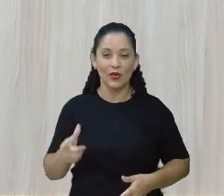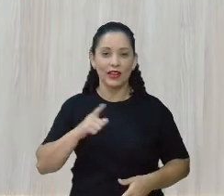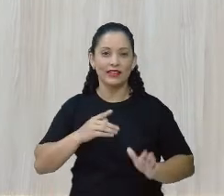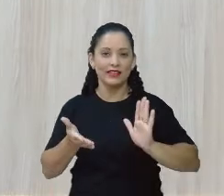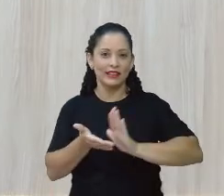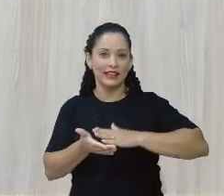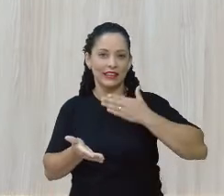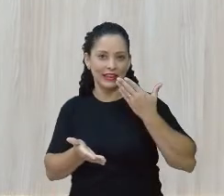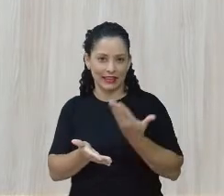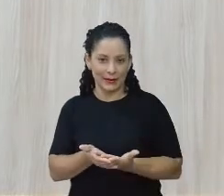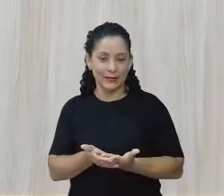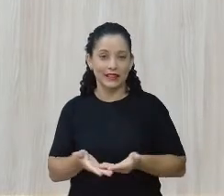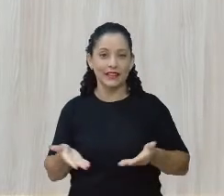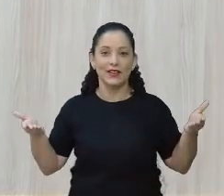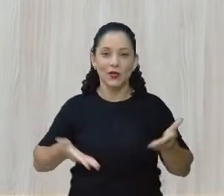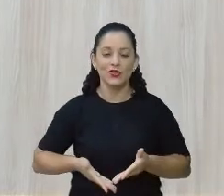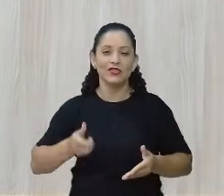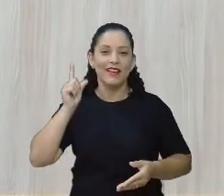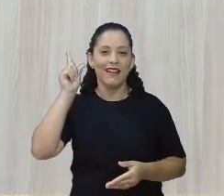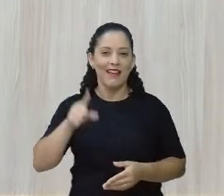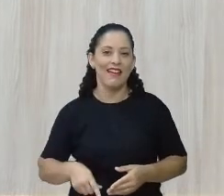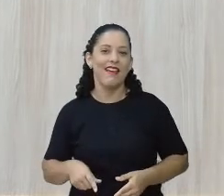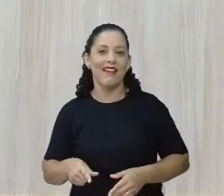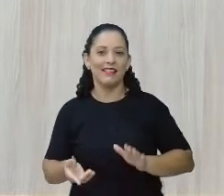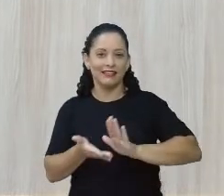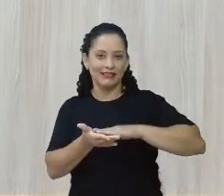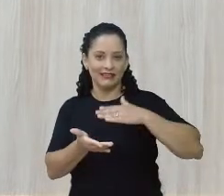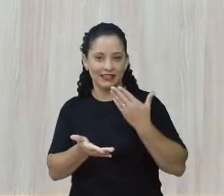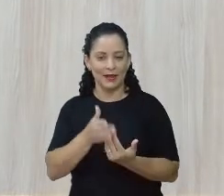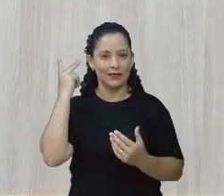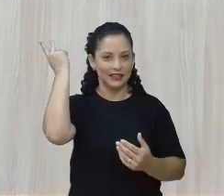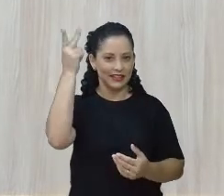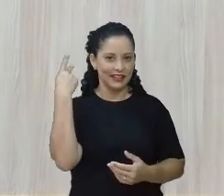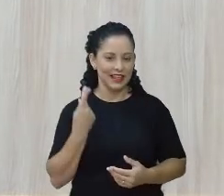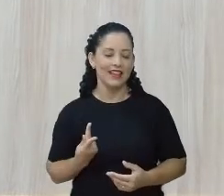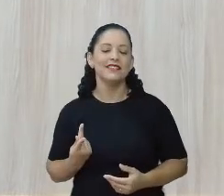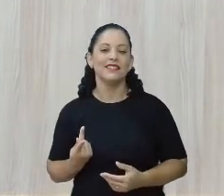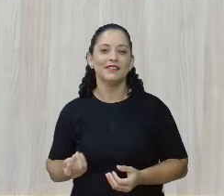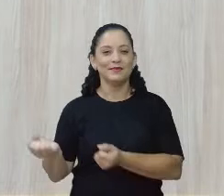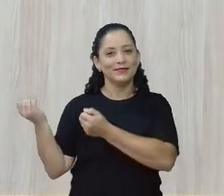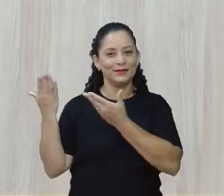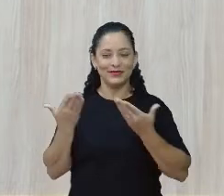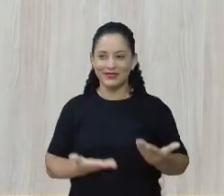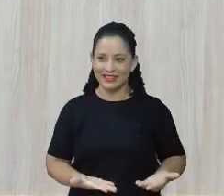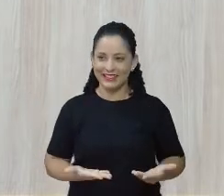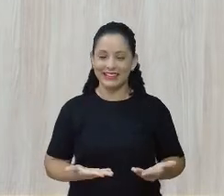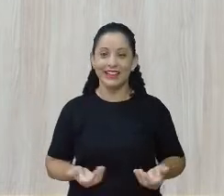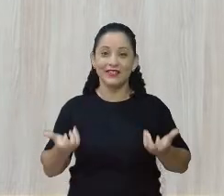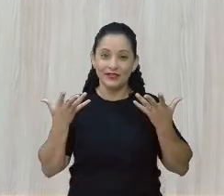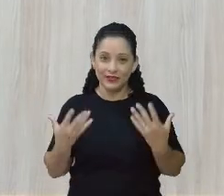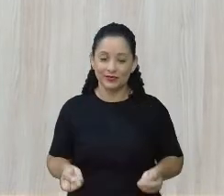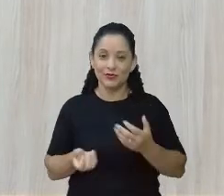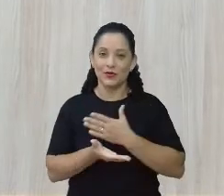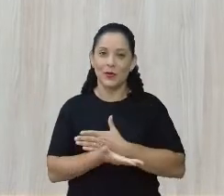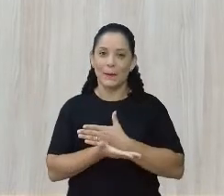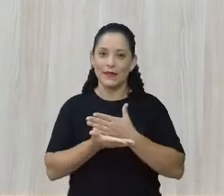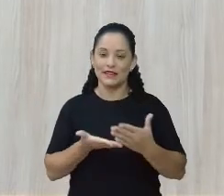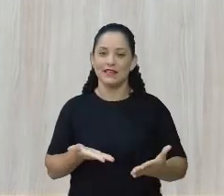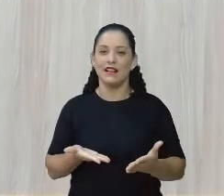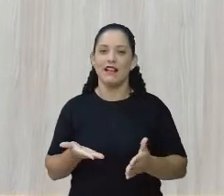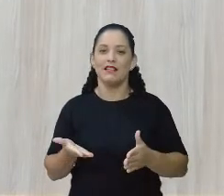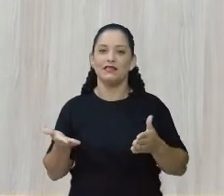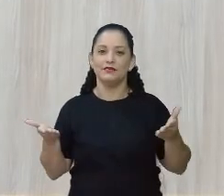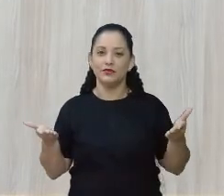de língua brasileira de sinais hoje é a nossa intérprete Késia. Seja bem-vinda, Késia. Então vamos lá, vamos começar a aula de hoje. Hoje a